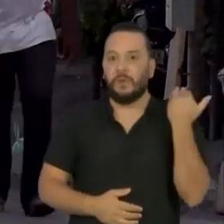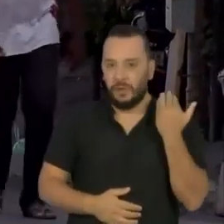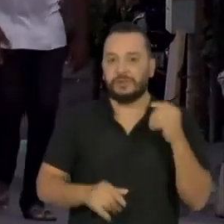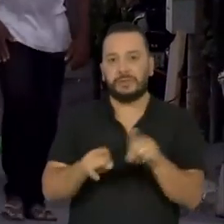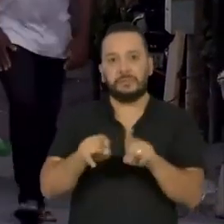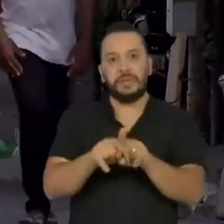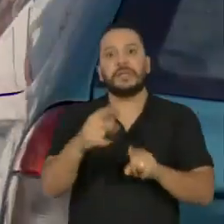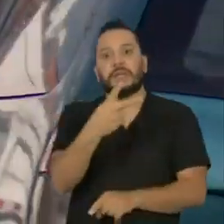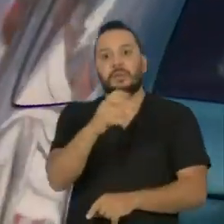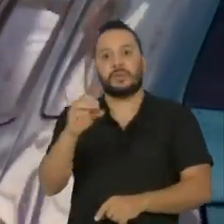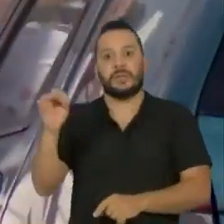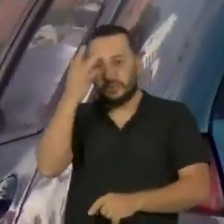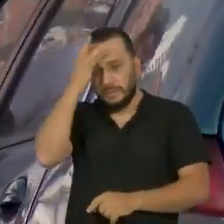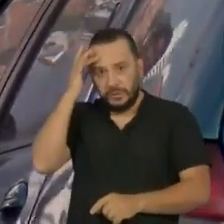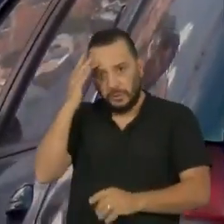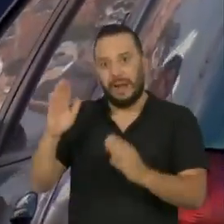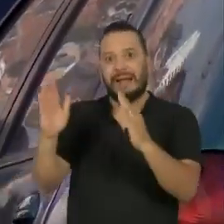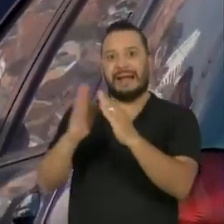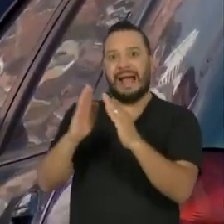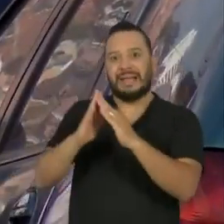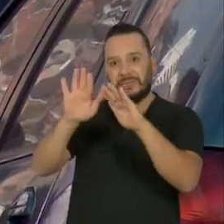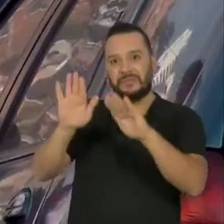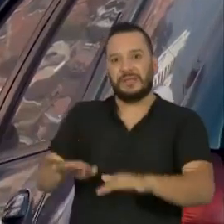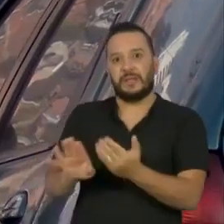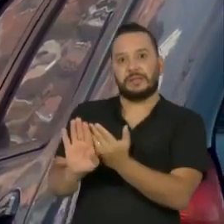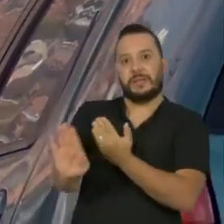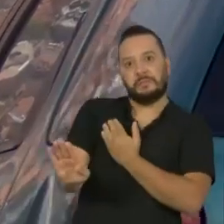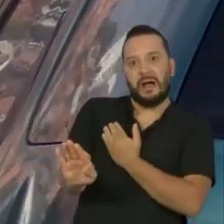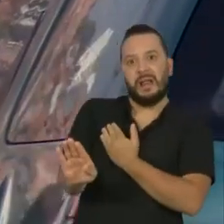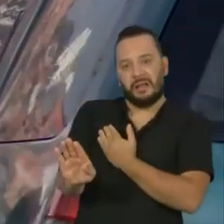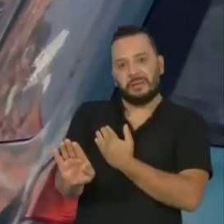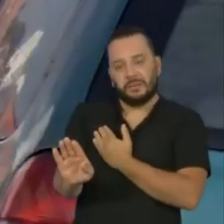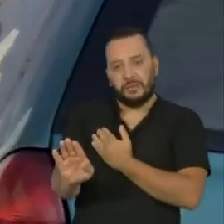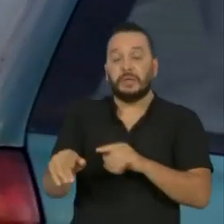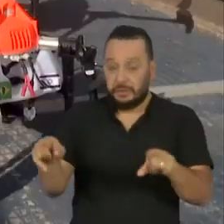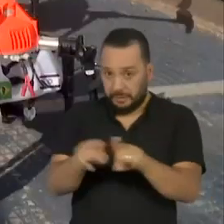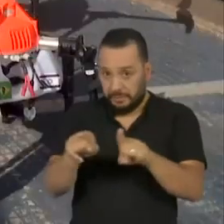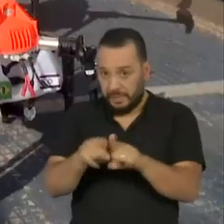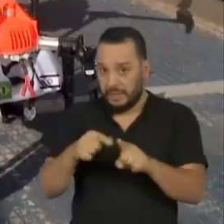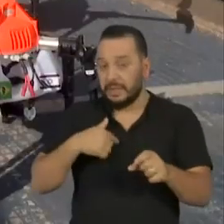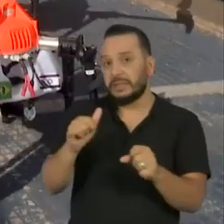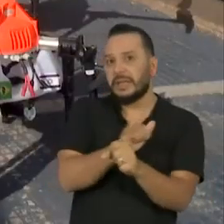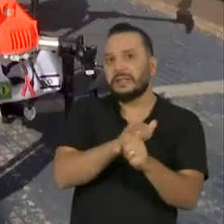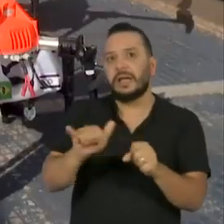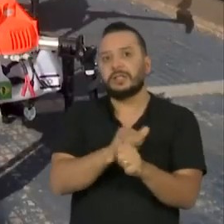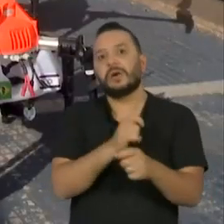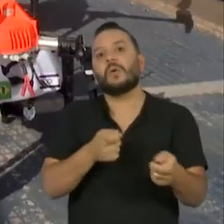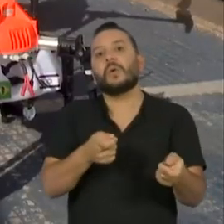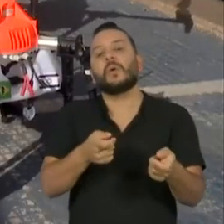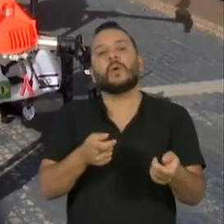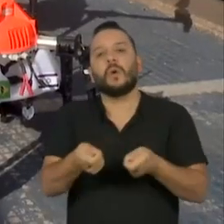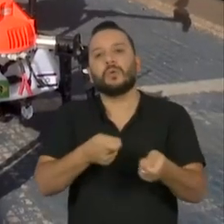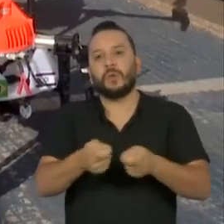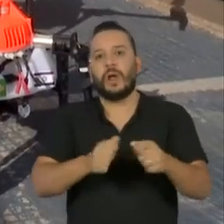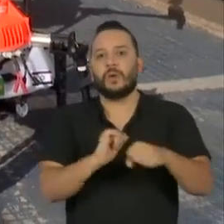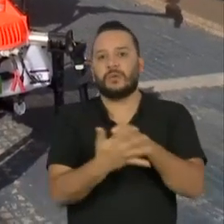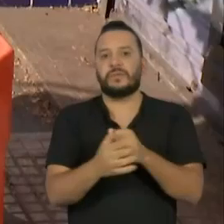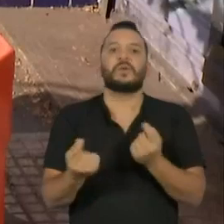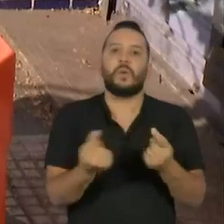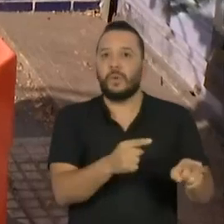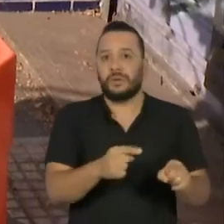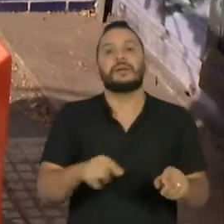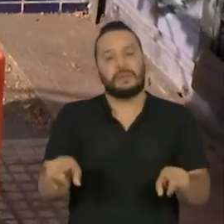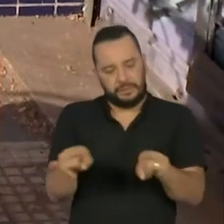200 pacientes em isolamento. Outras iniciativas para conter a transmissão já foram tomadas na comunidade. Há duas semanas,